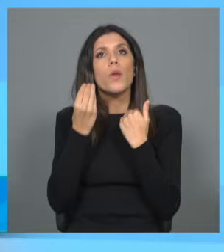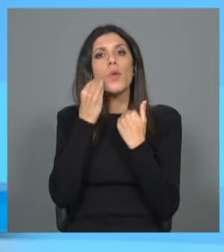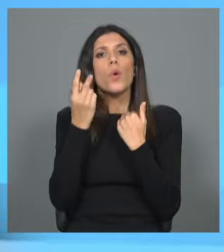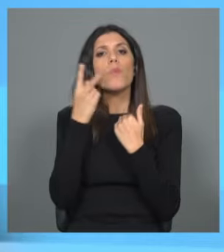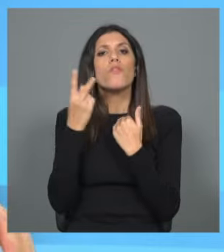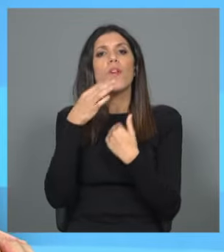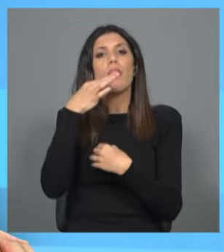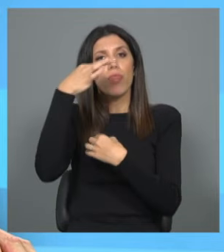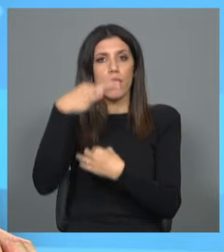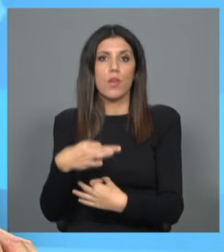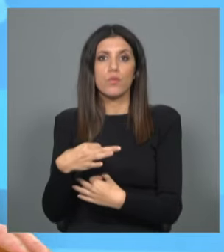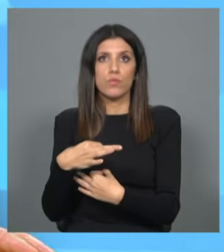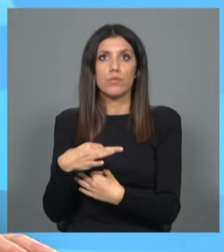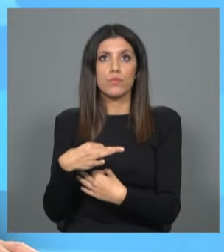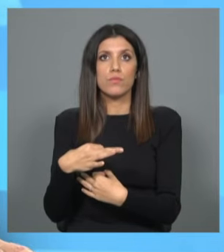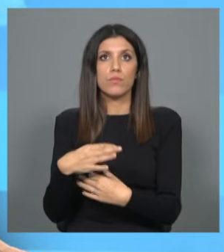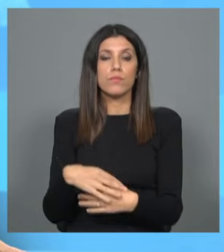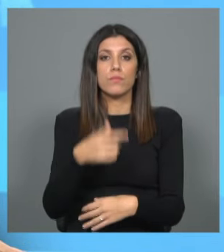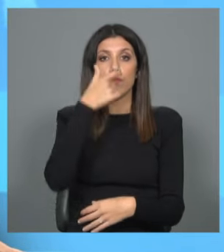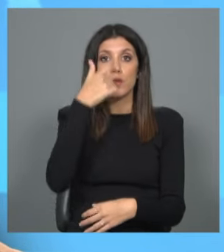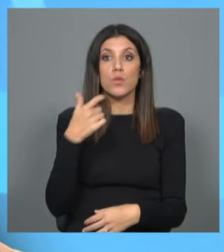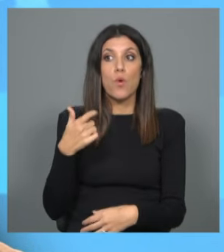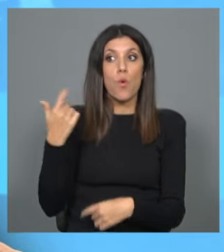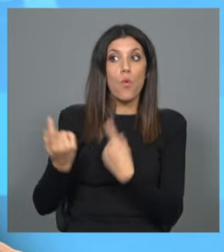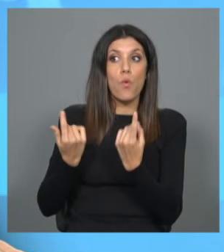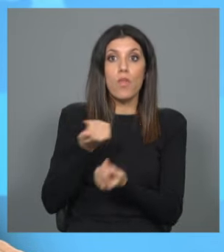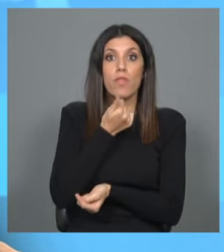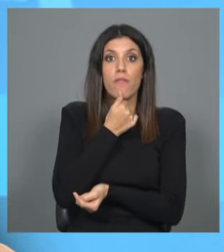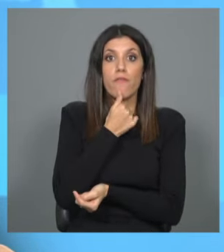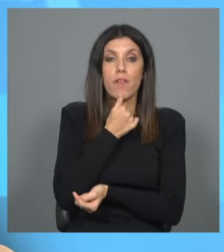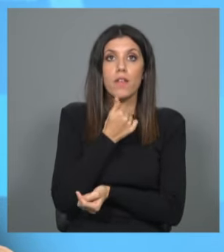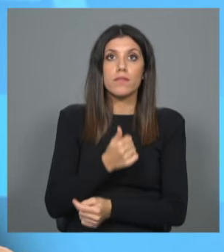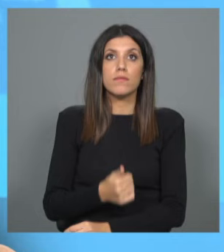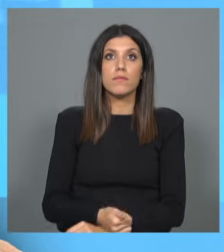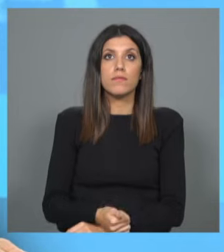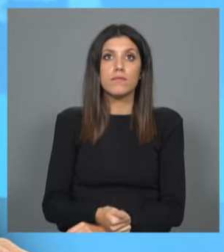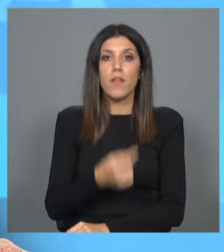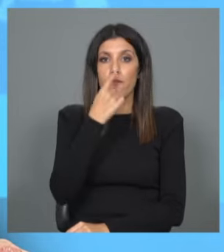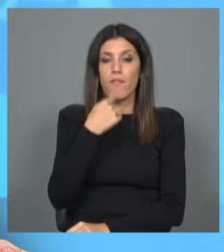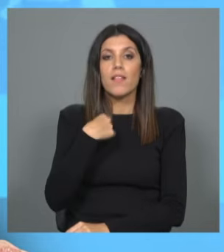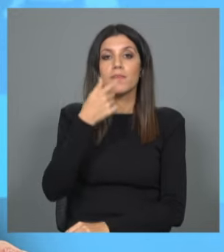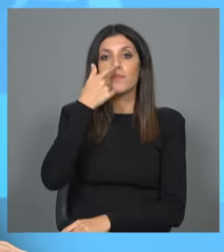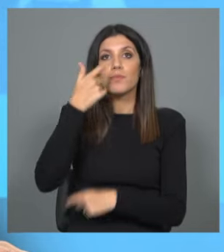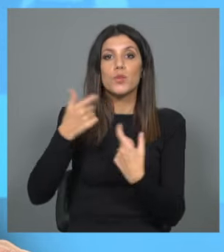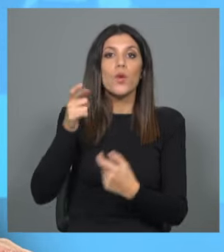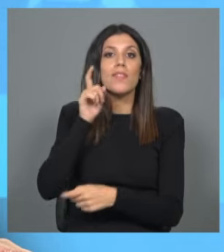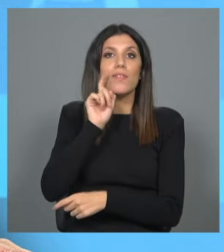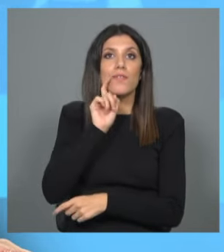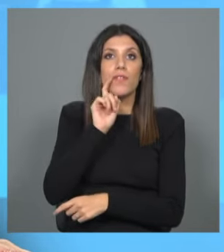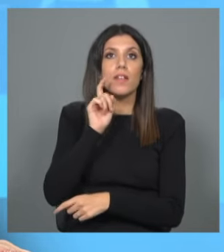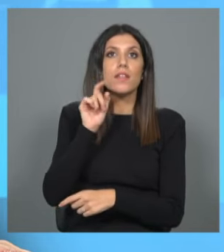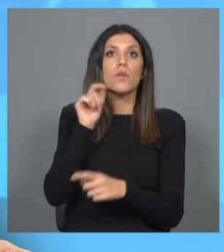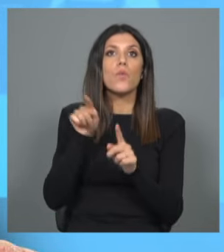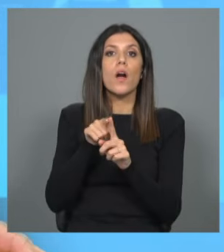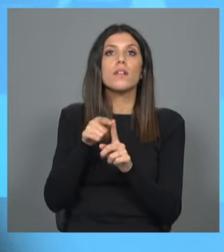dignidade. Isto porque há quem defenda, por experiência, que mais do que a morte a pedido, é possível decidir o processo de